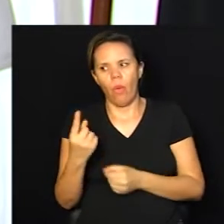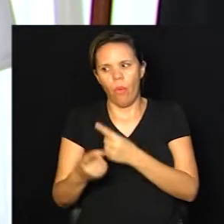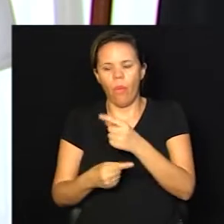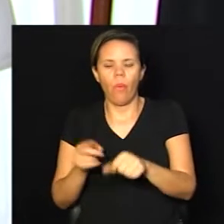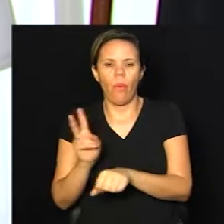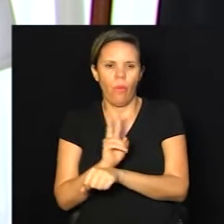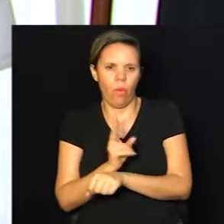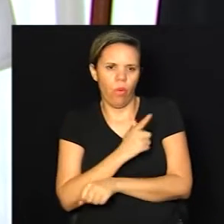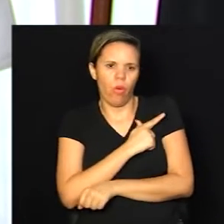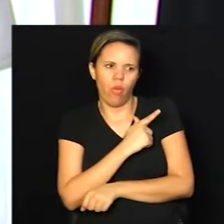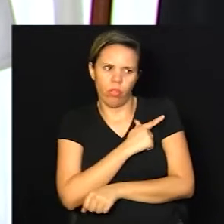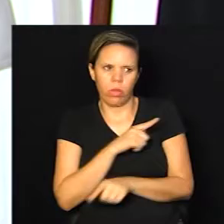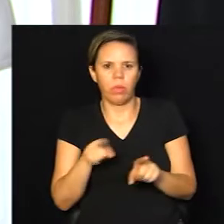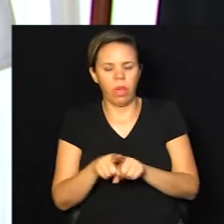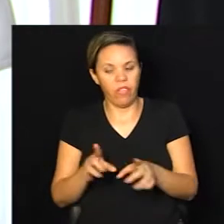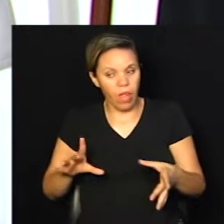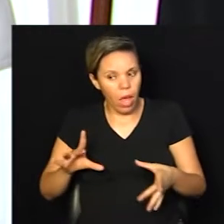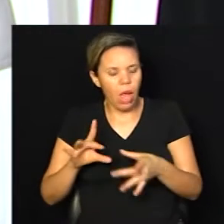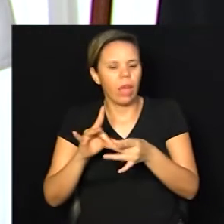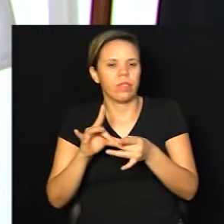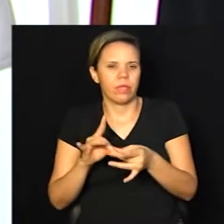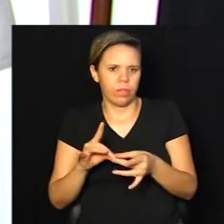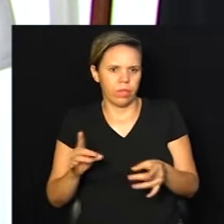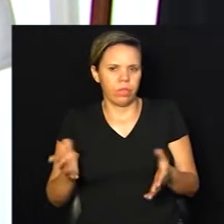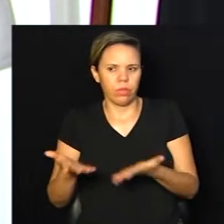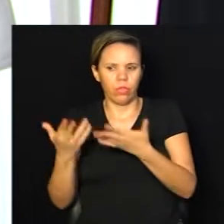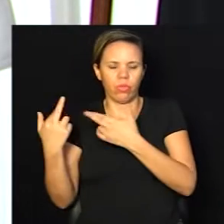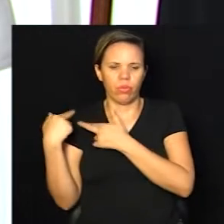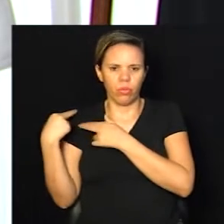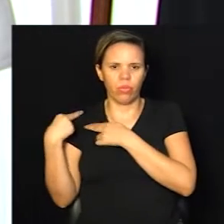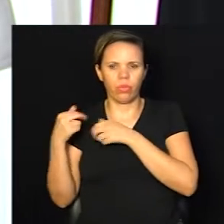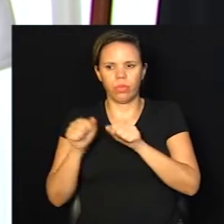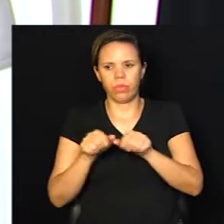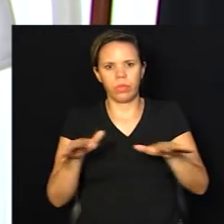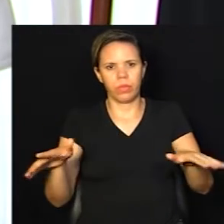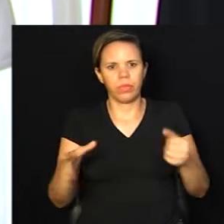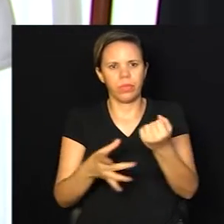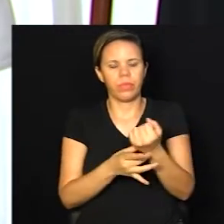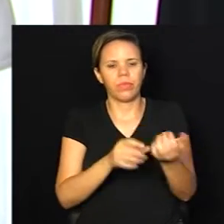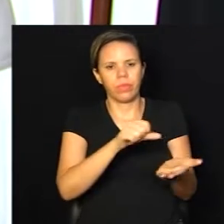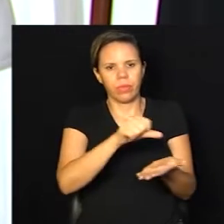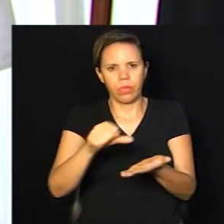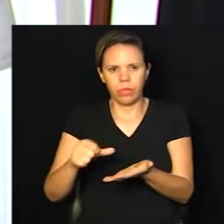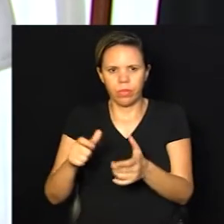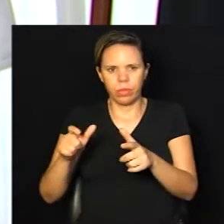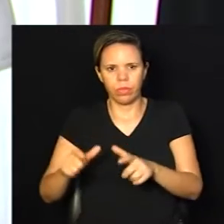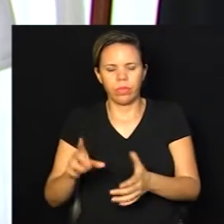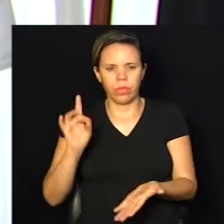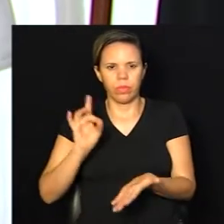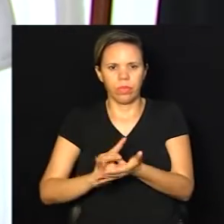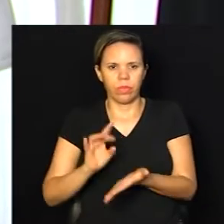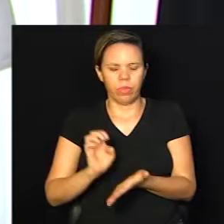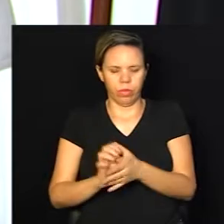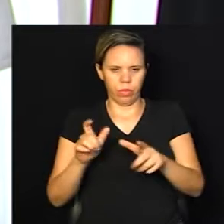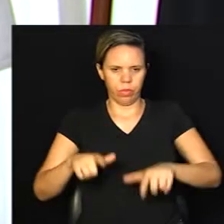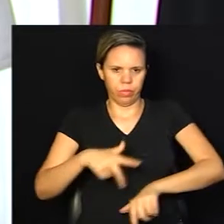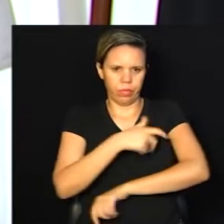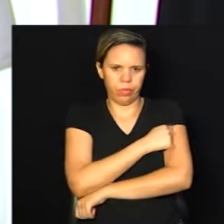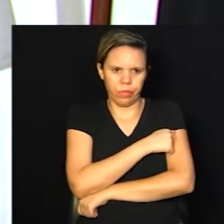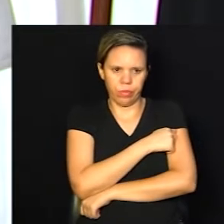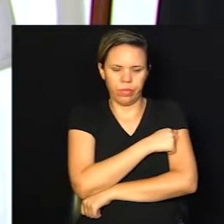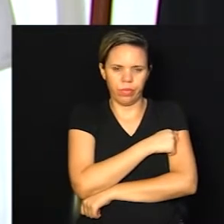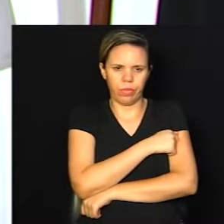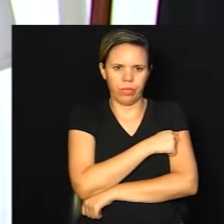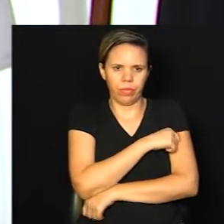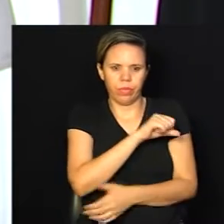as guardas municipais vão se encarregar de fazer a distribuição secundária até os pontos efetivos de